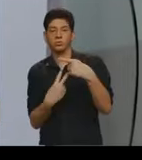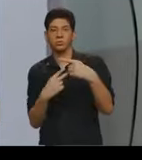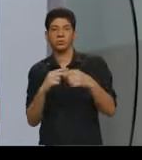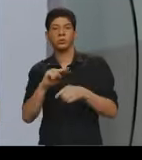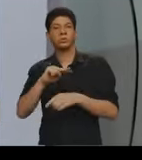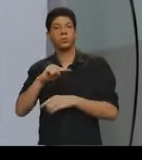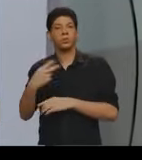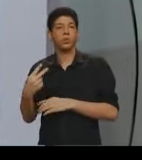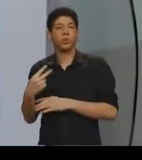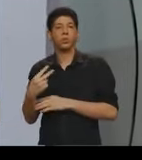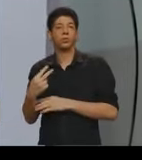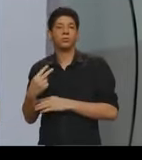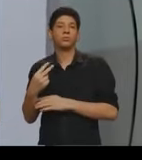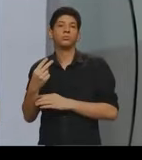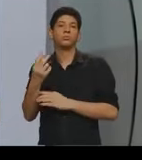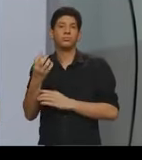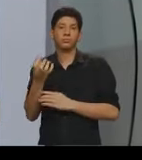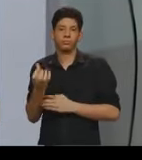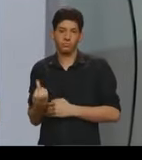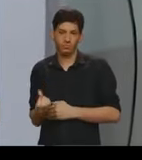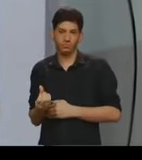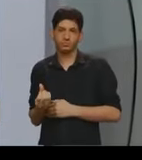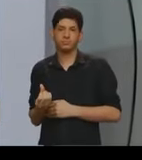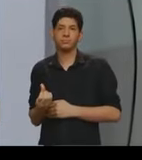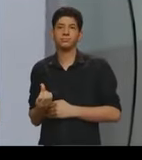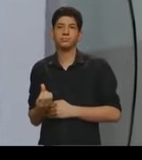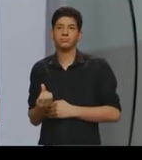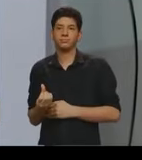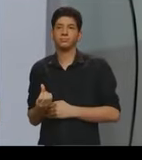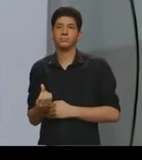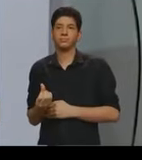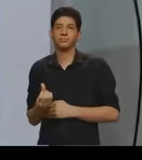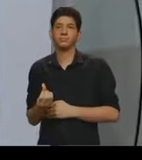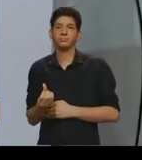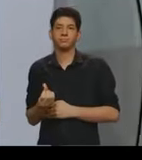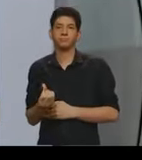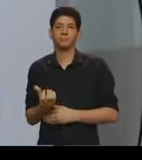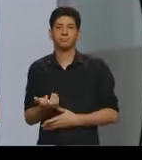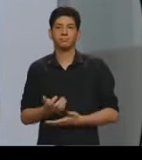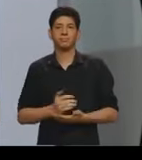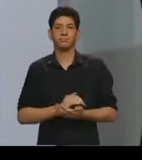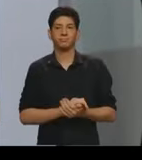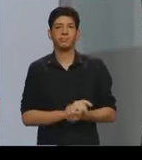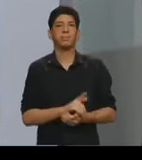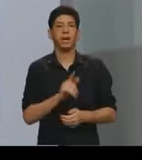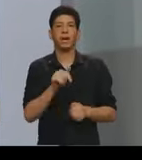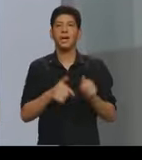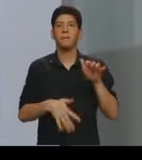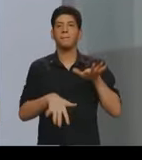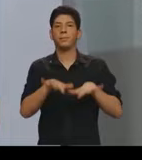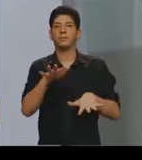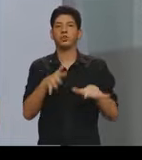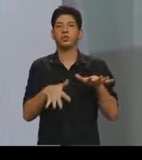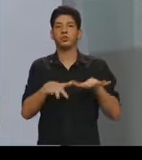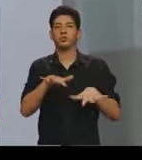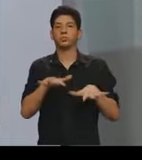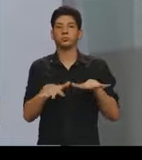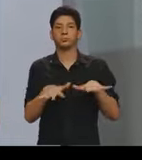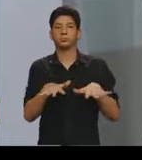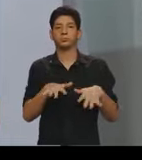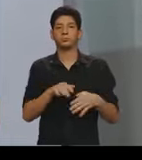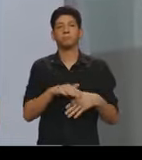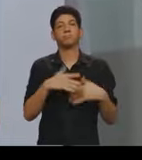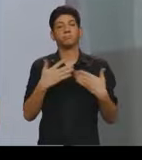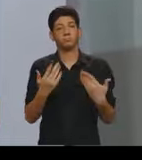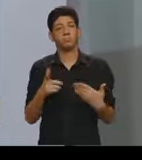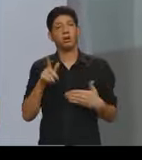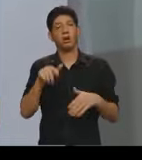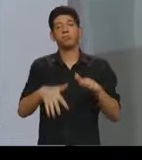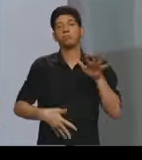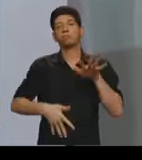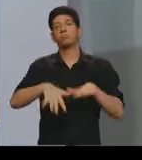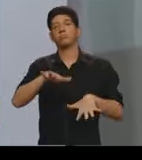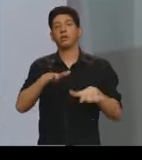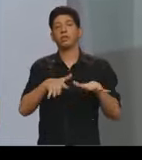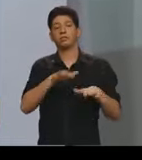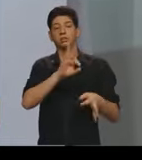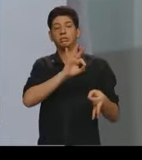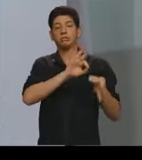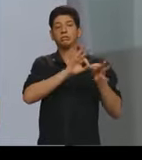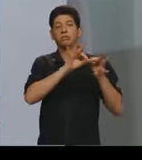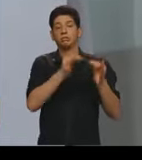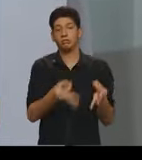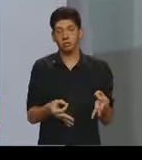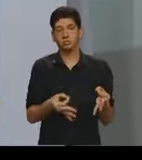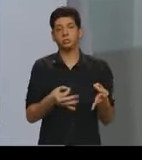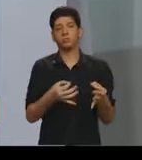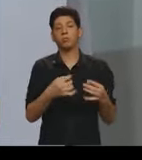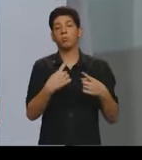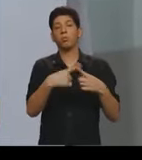2, então nós encontramos aí a média 6. Então, essa aqui seria a média aritmética simples. Você